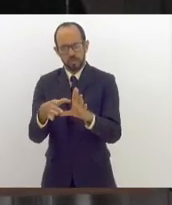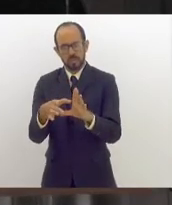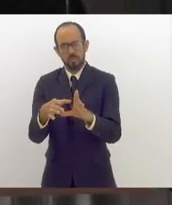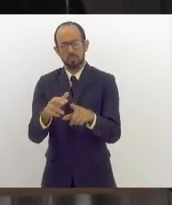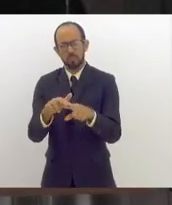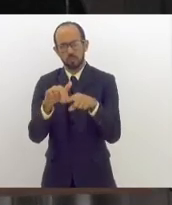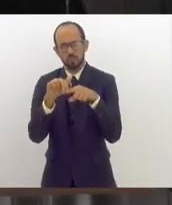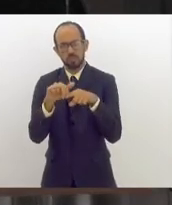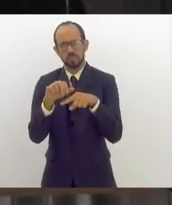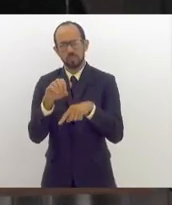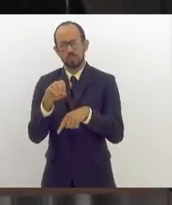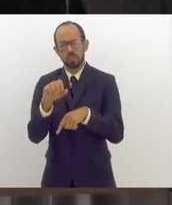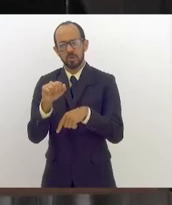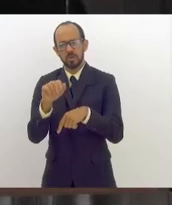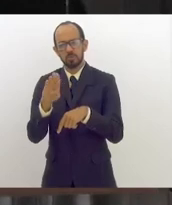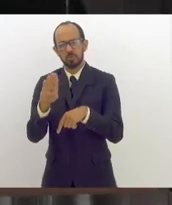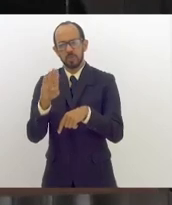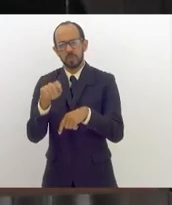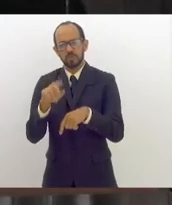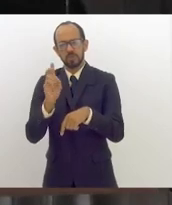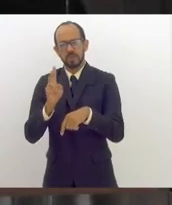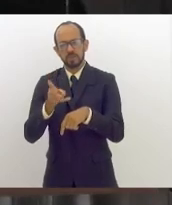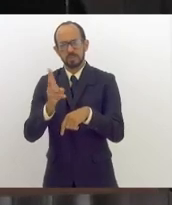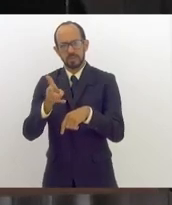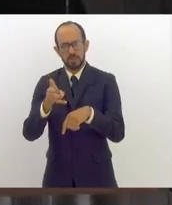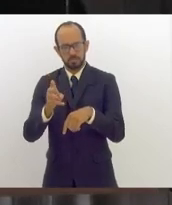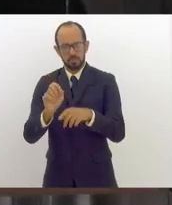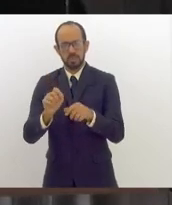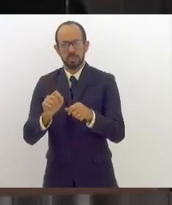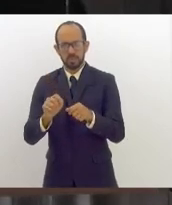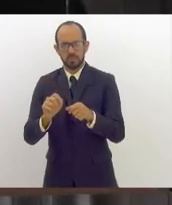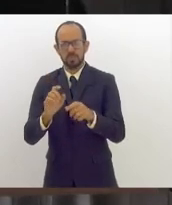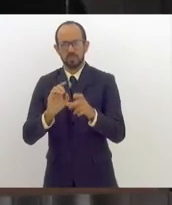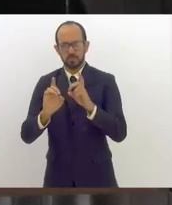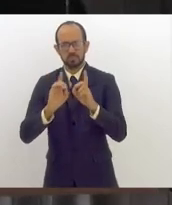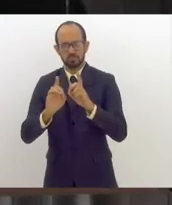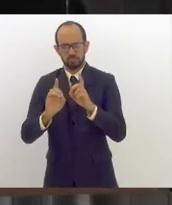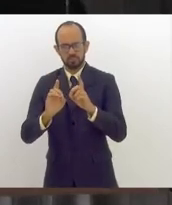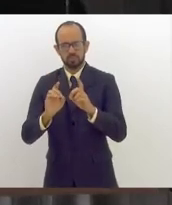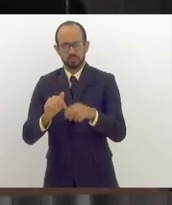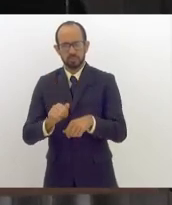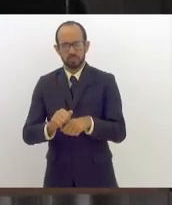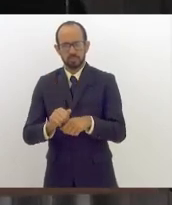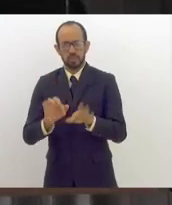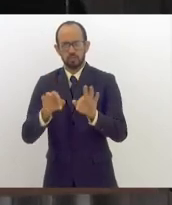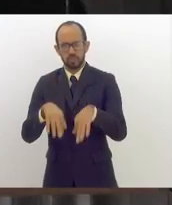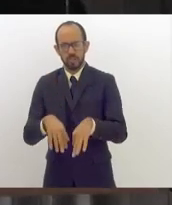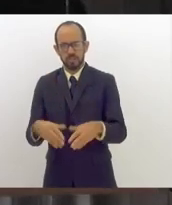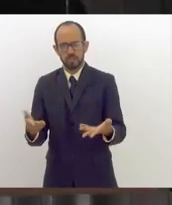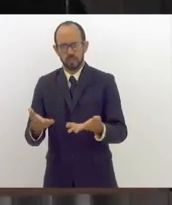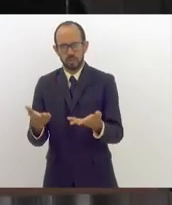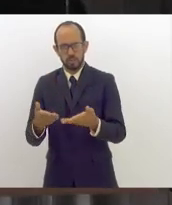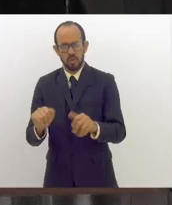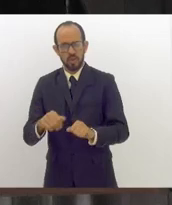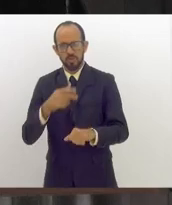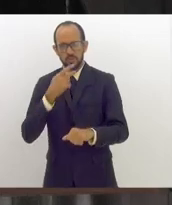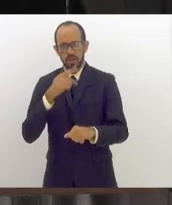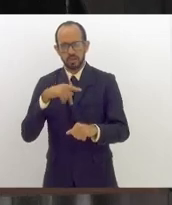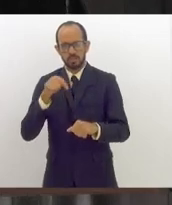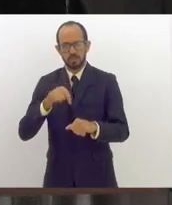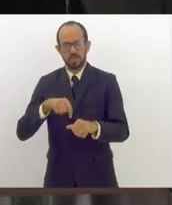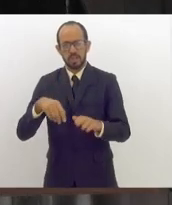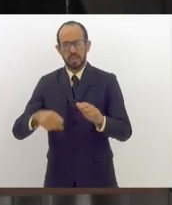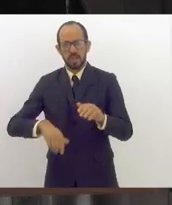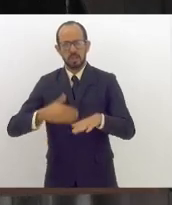estará sempre à disposição do Diálogo eficiente com poder legislativo encerro minha breve fala reiterando que a profissão de fé da ordem